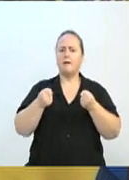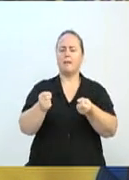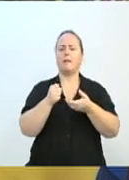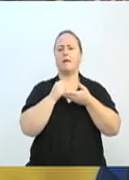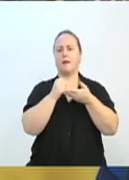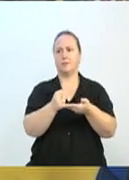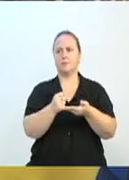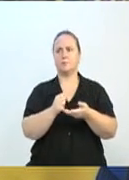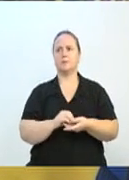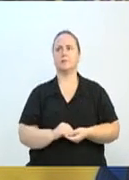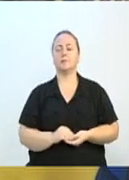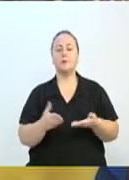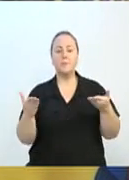a hora que eu tinha para hoje obrigada